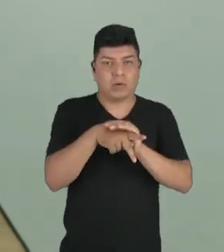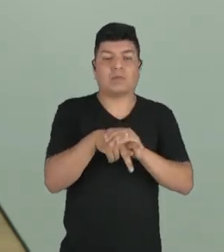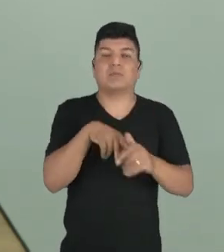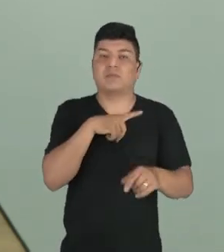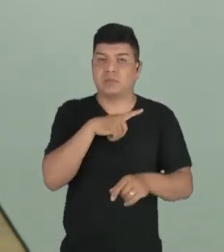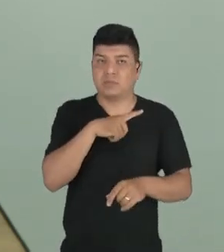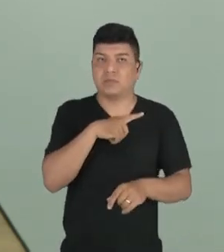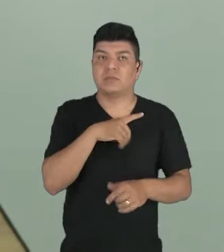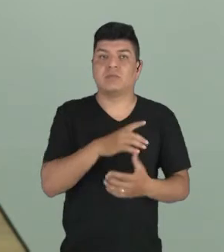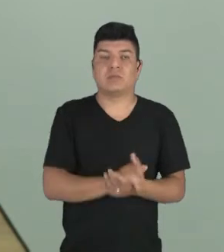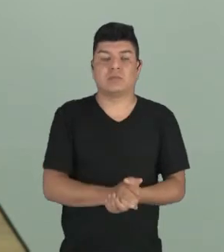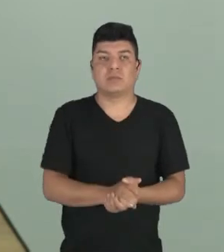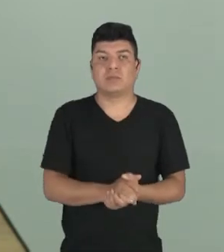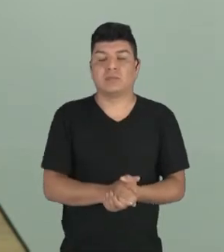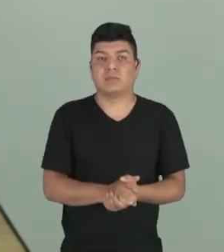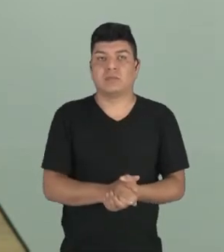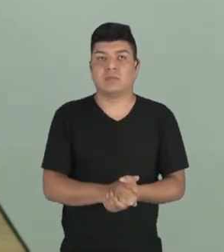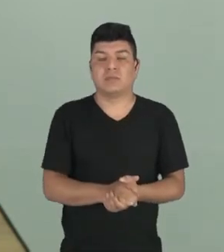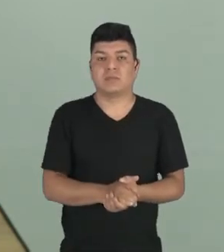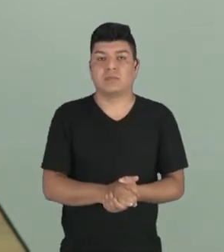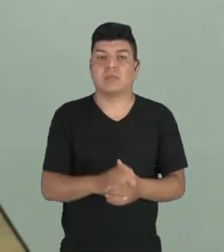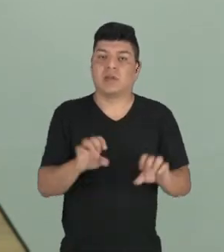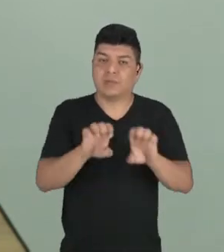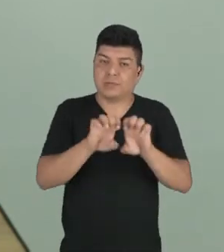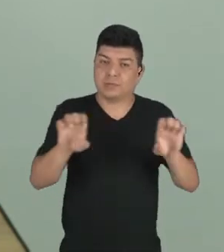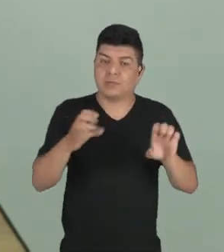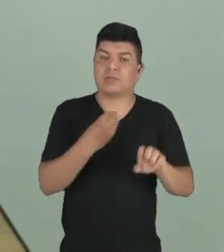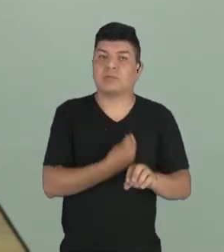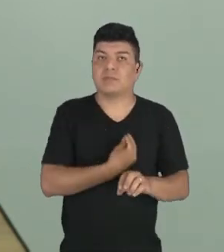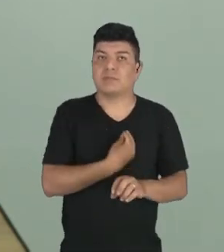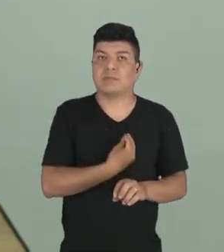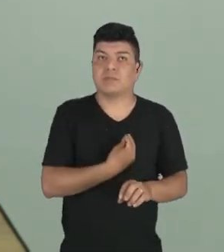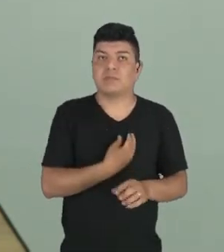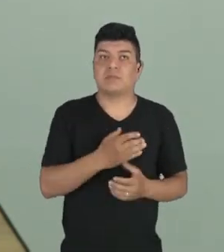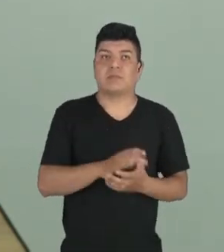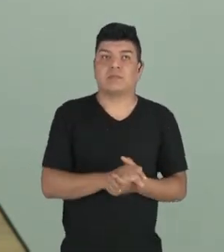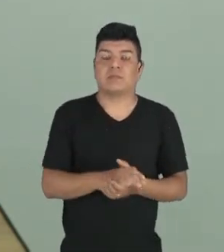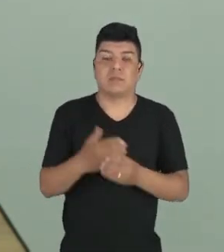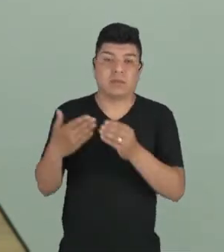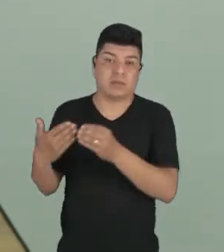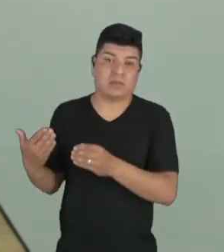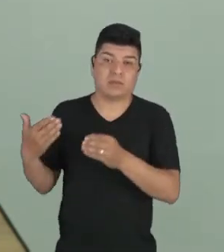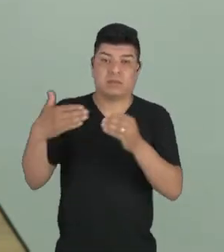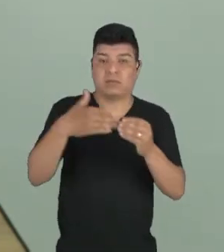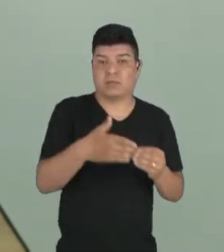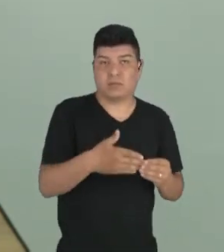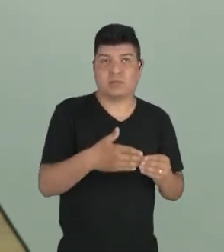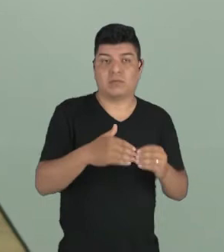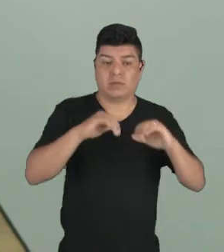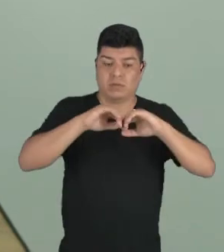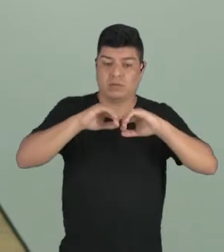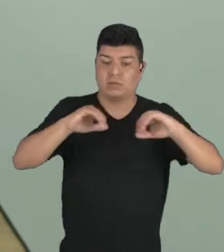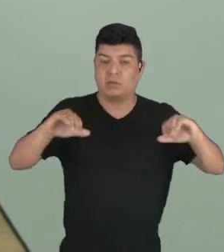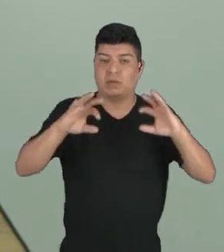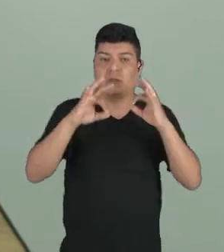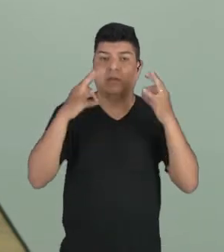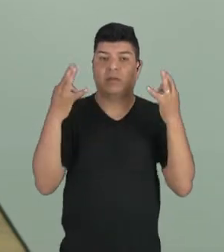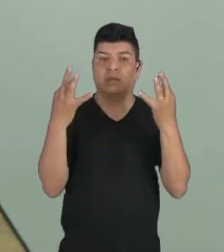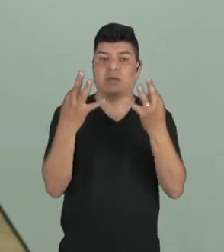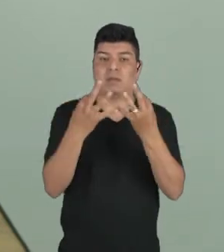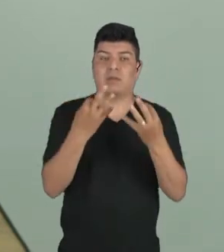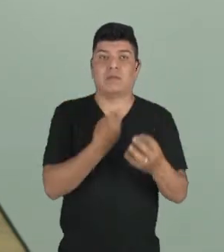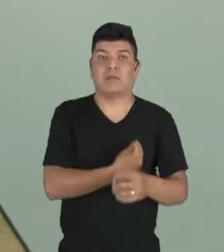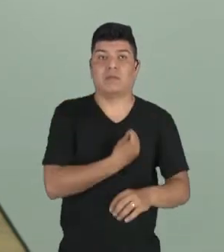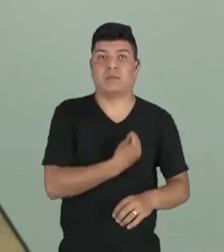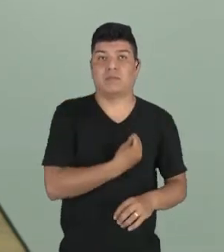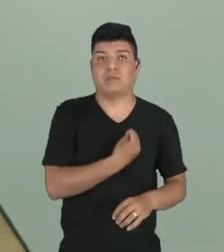eles tinham muita estrutura para eles viver. E aí eles vinham para cá, eram separados de suas famílias e viviam de